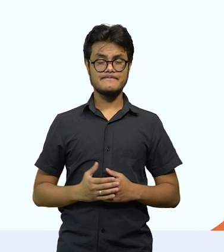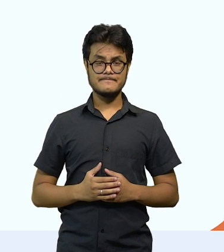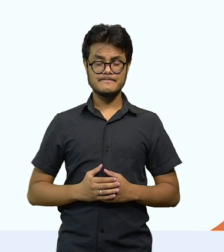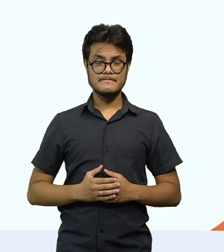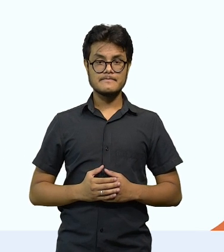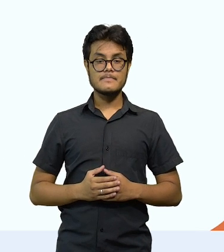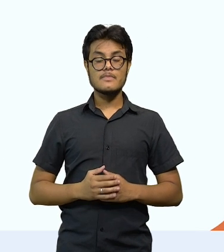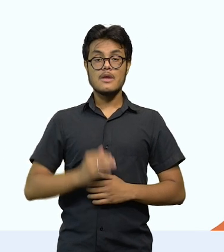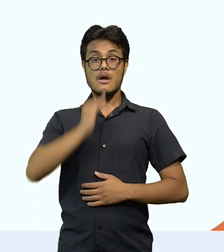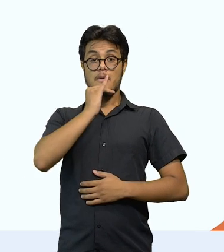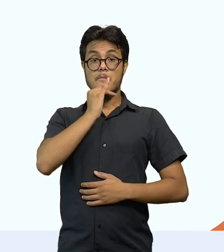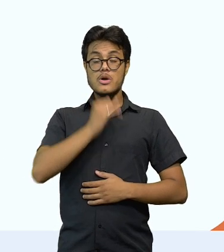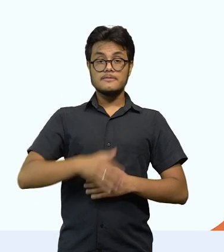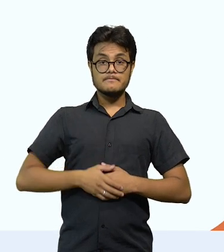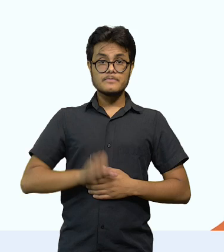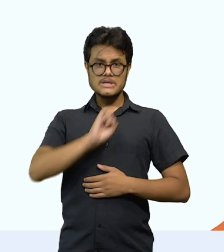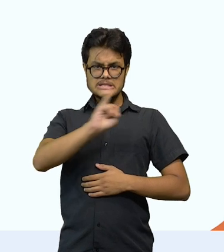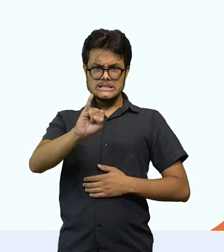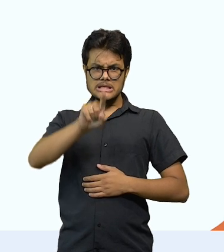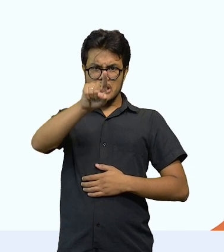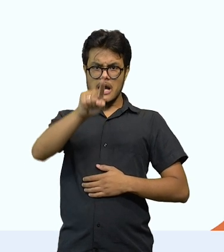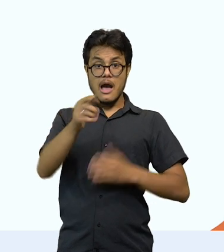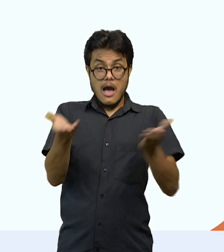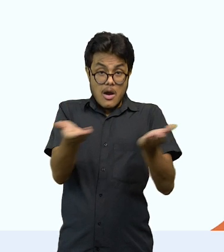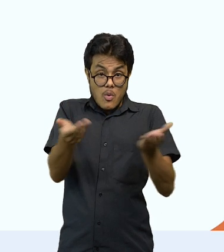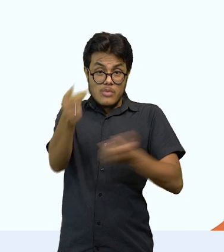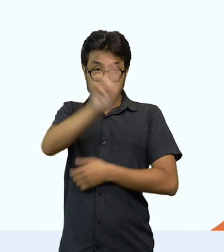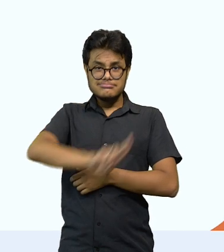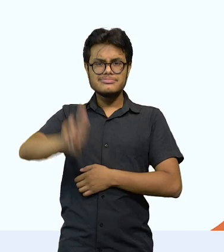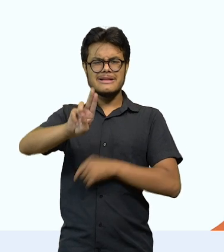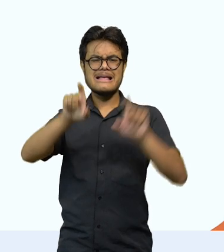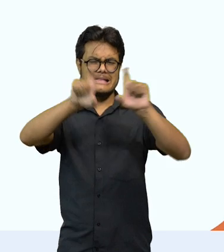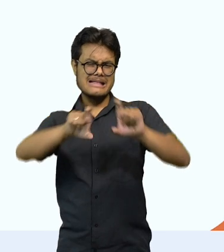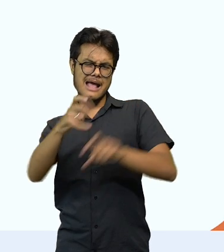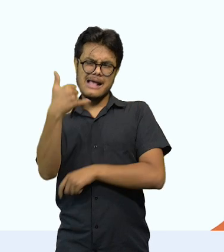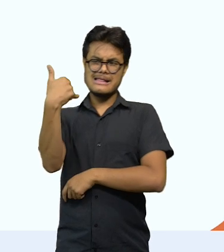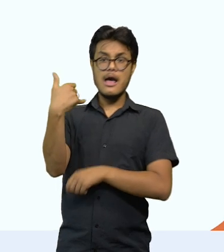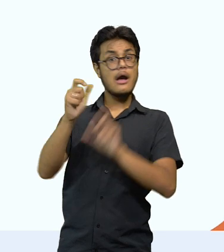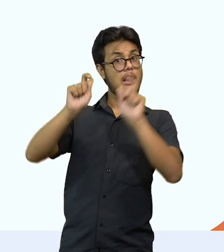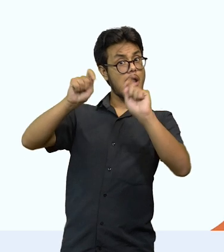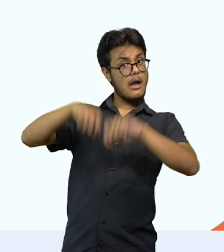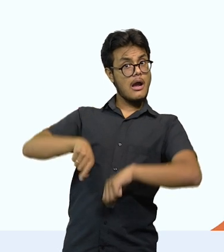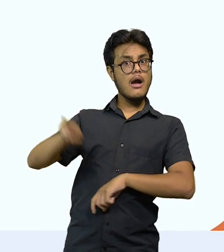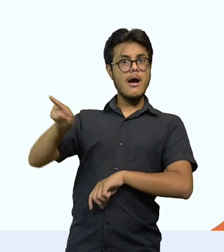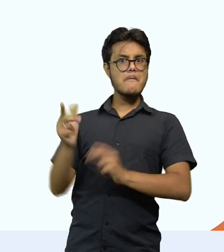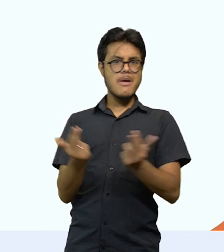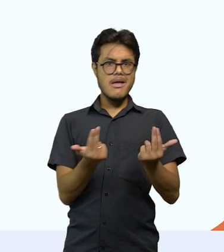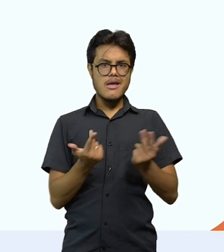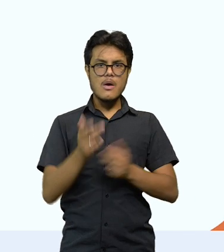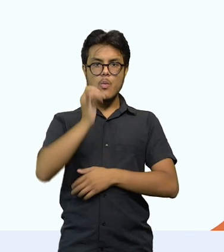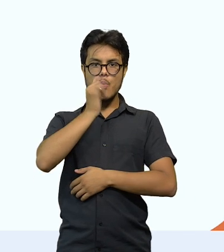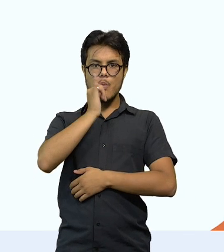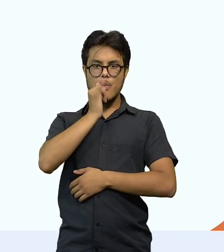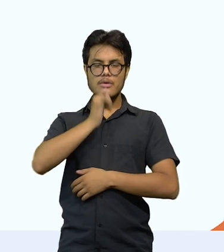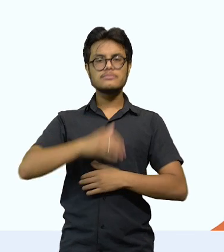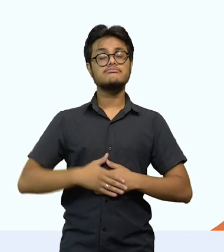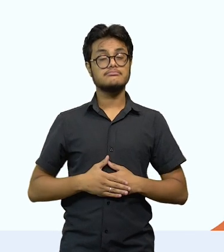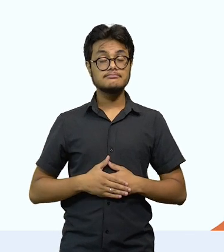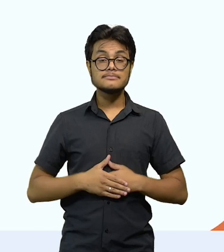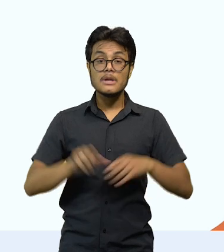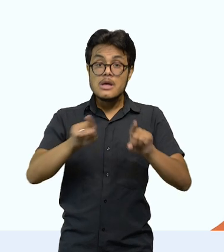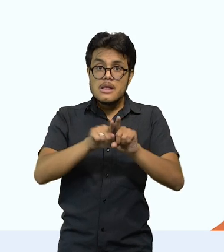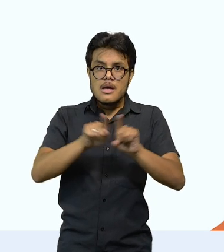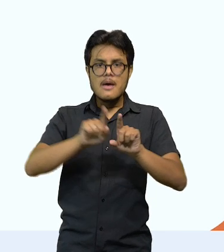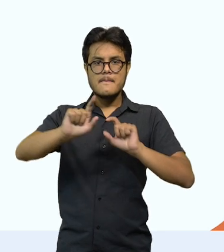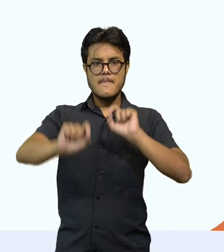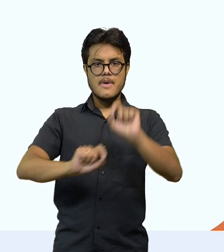inclusive no funcionamento do aparelho que você está usando agora. Os geradores, que são transformadores de energia, eles também têm um tipo